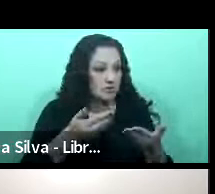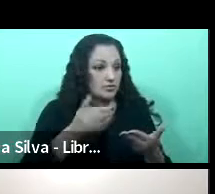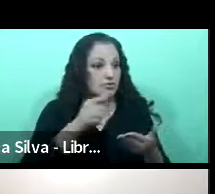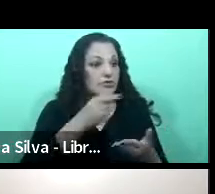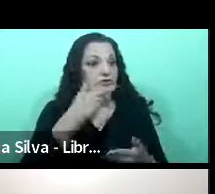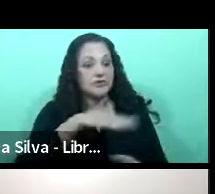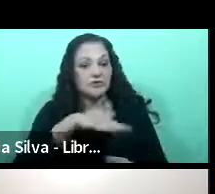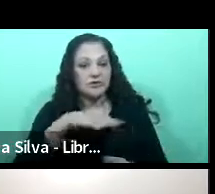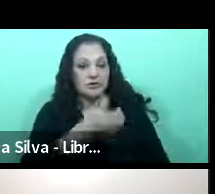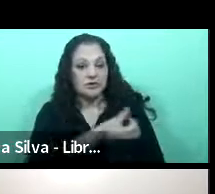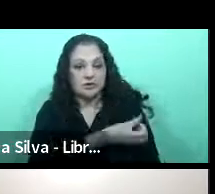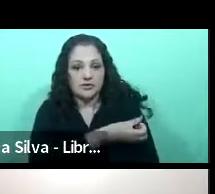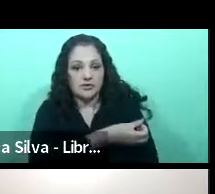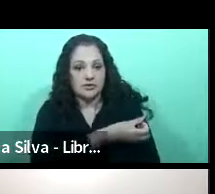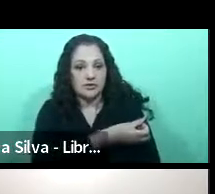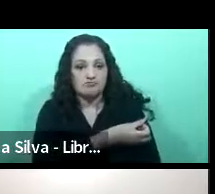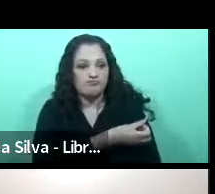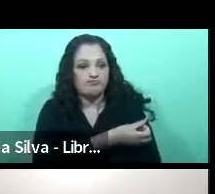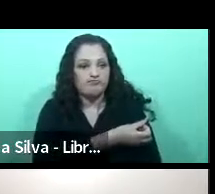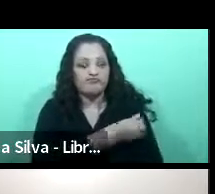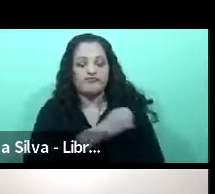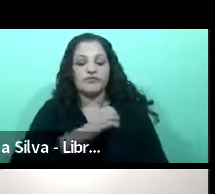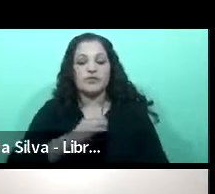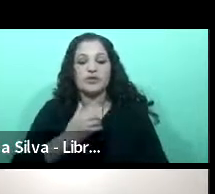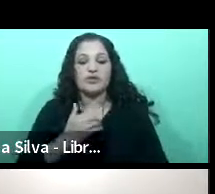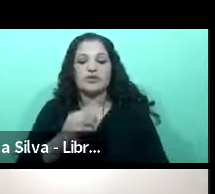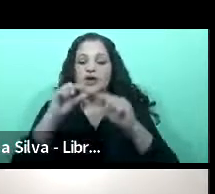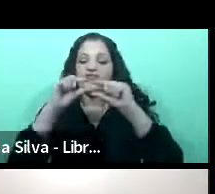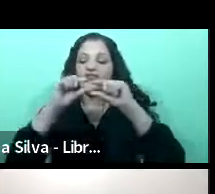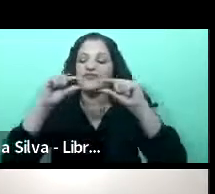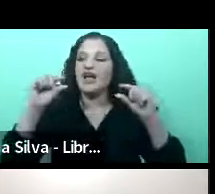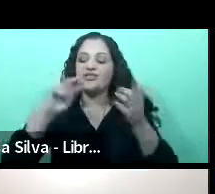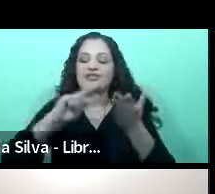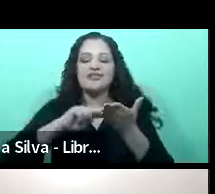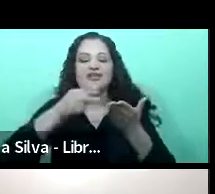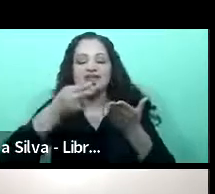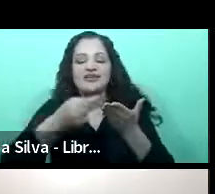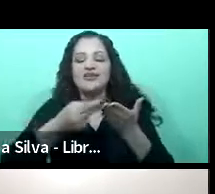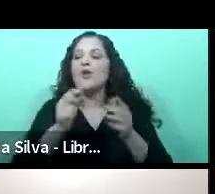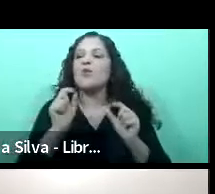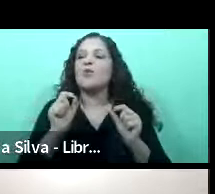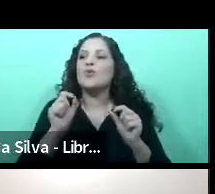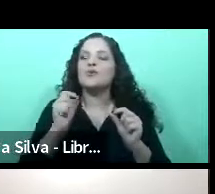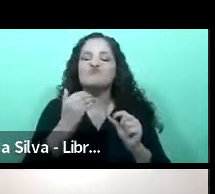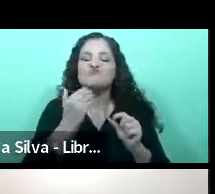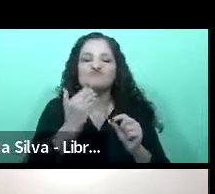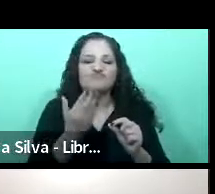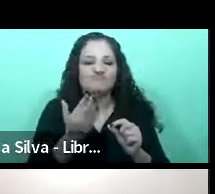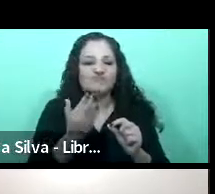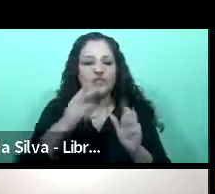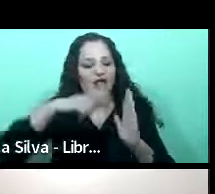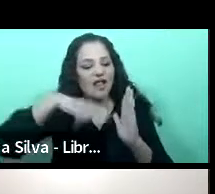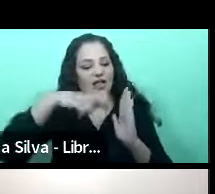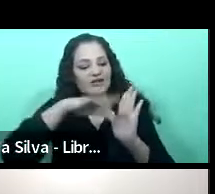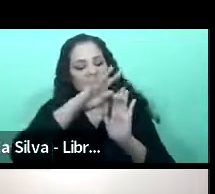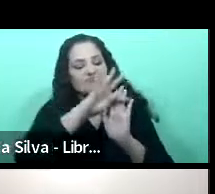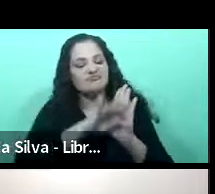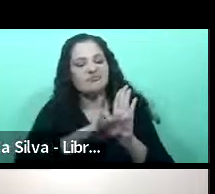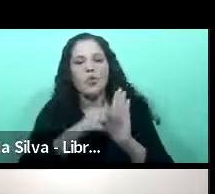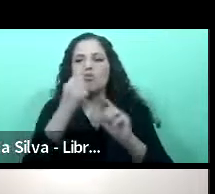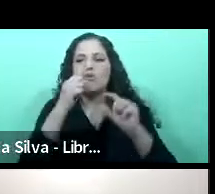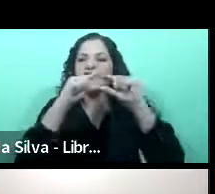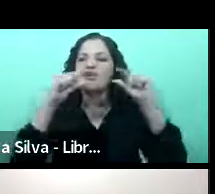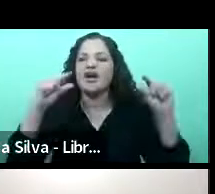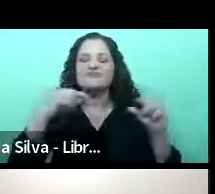que sequer consegue interpretar uma frase, né? Ele não está nem lendo textos, ele não consegue ler uma